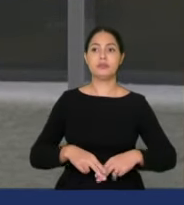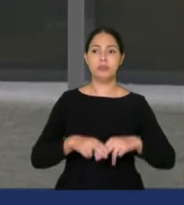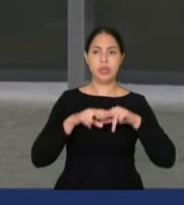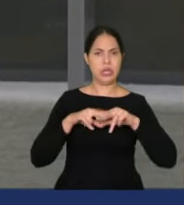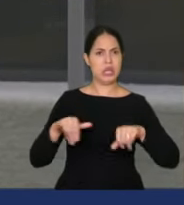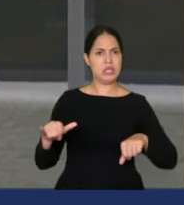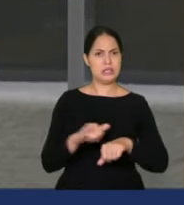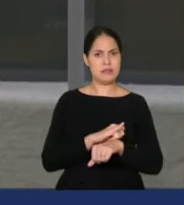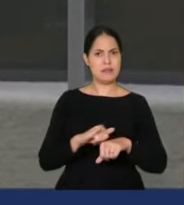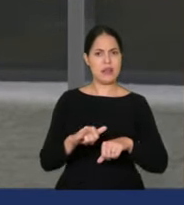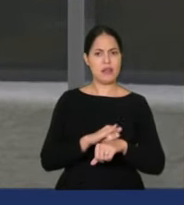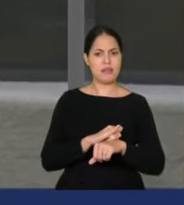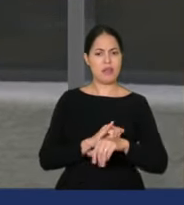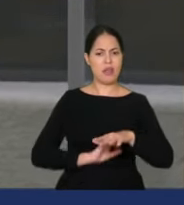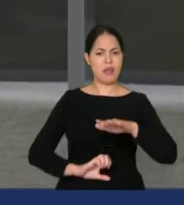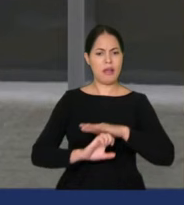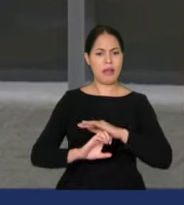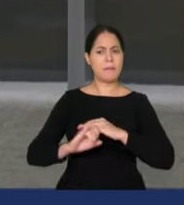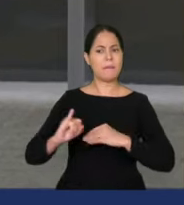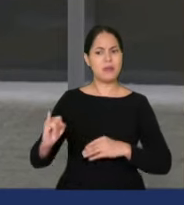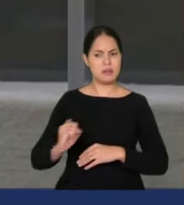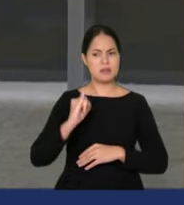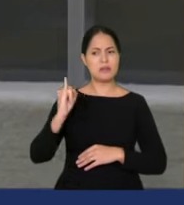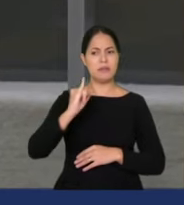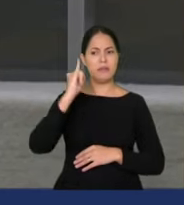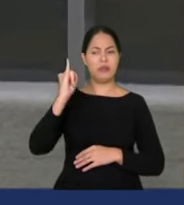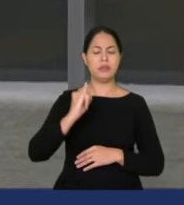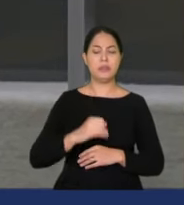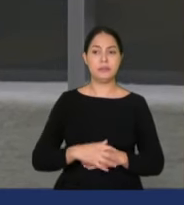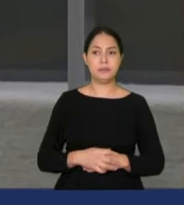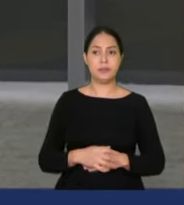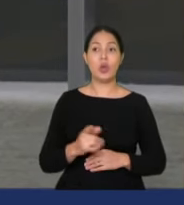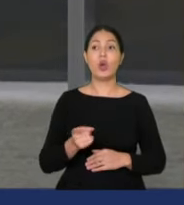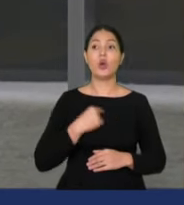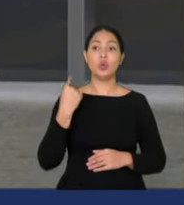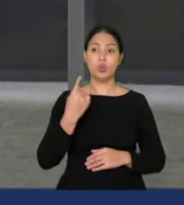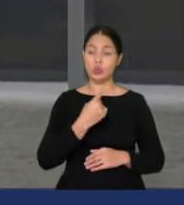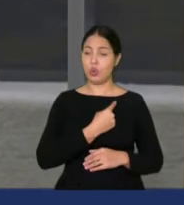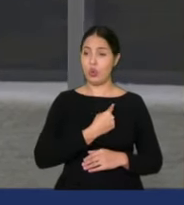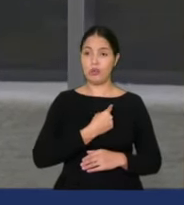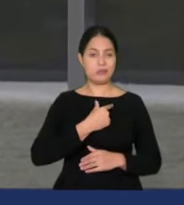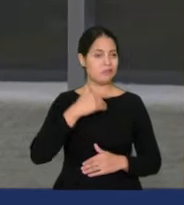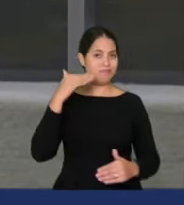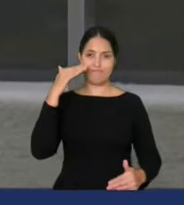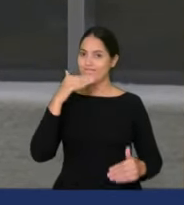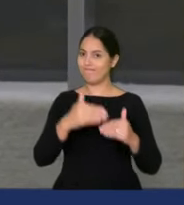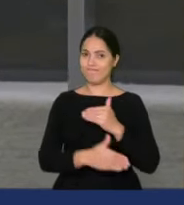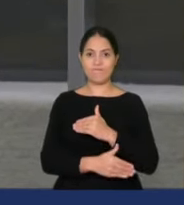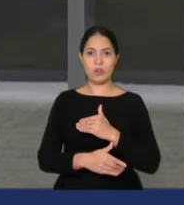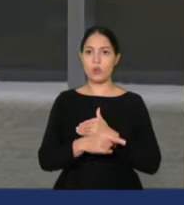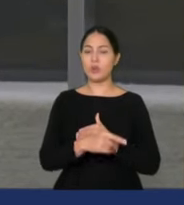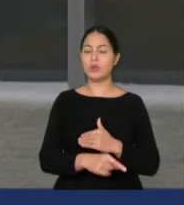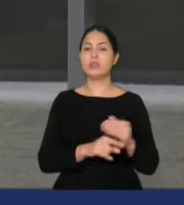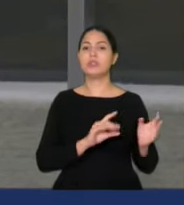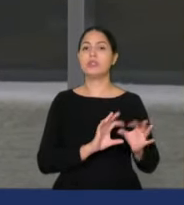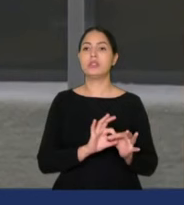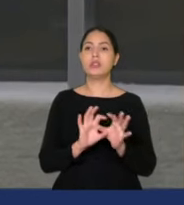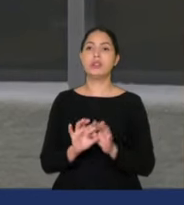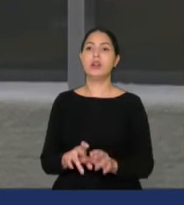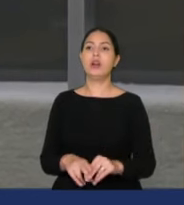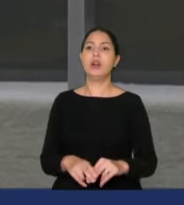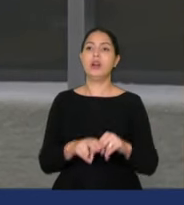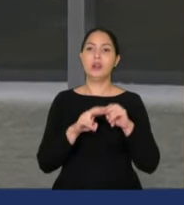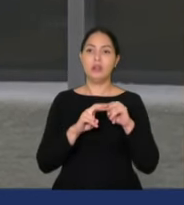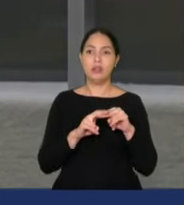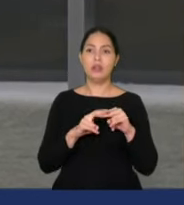estratégica empresa. Nós temos uma discordância fundamental em relação a o que está